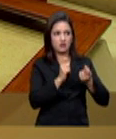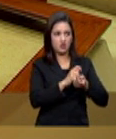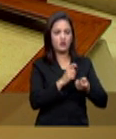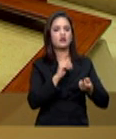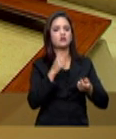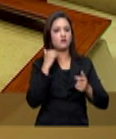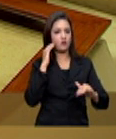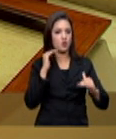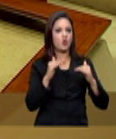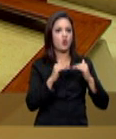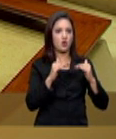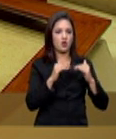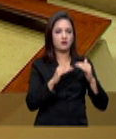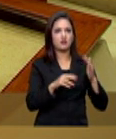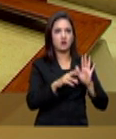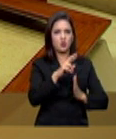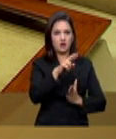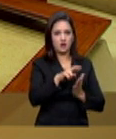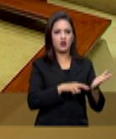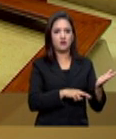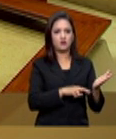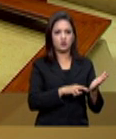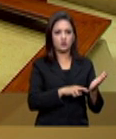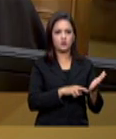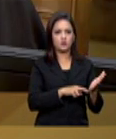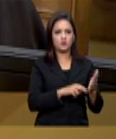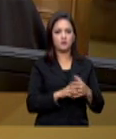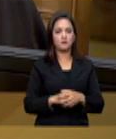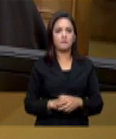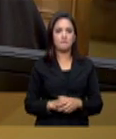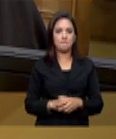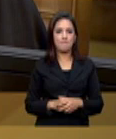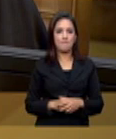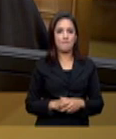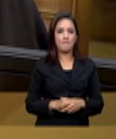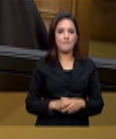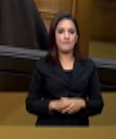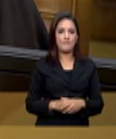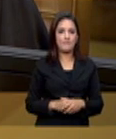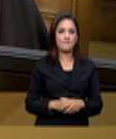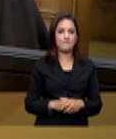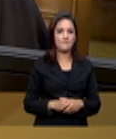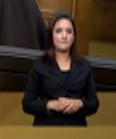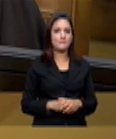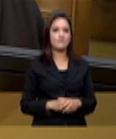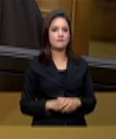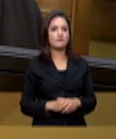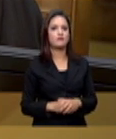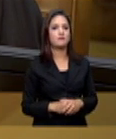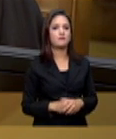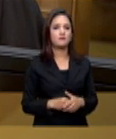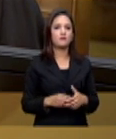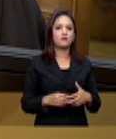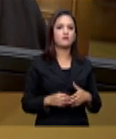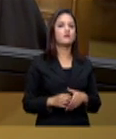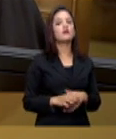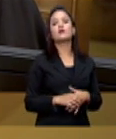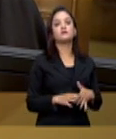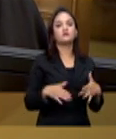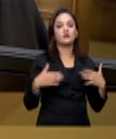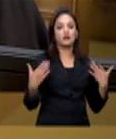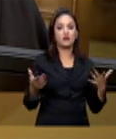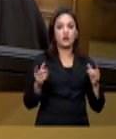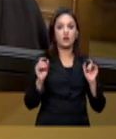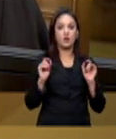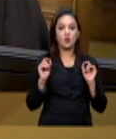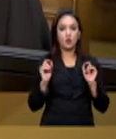Para acompanhar o relator. Faço adequação no sentido da procedência parcial para dar